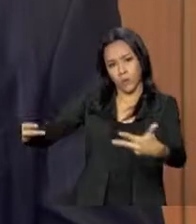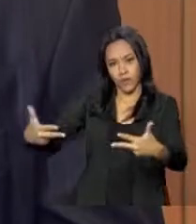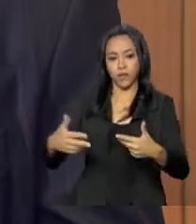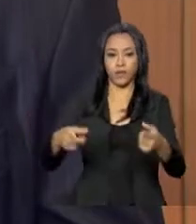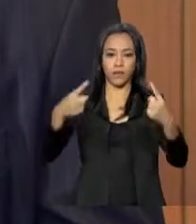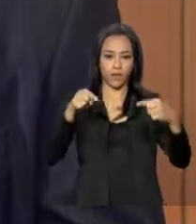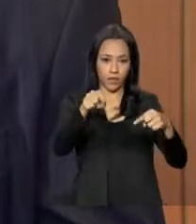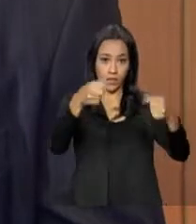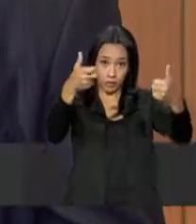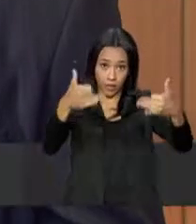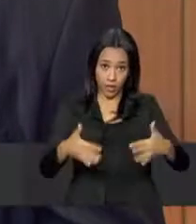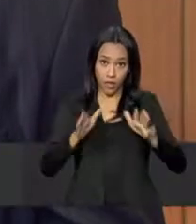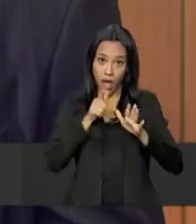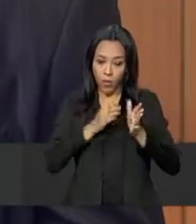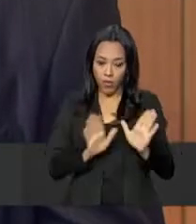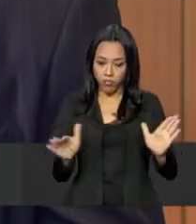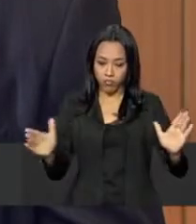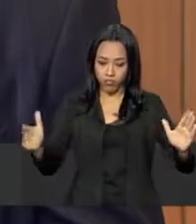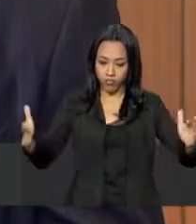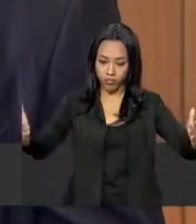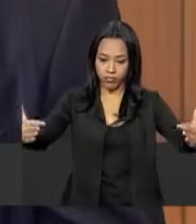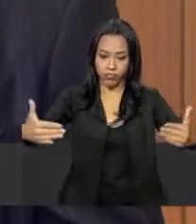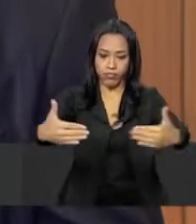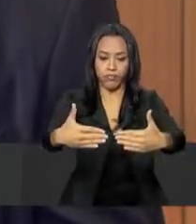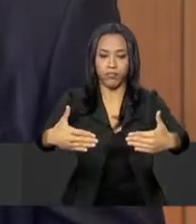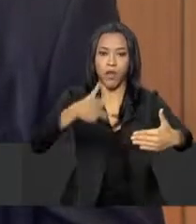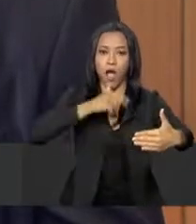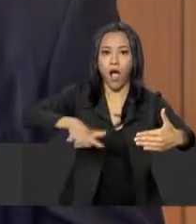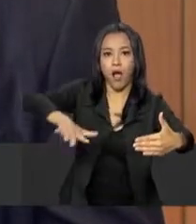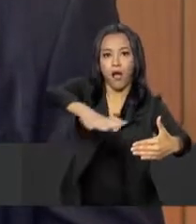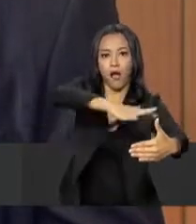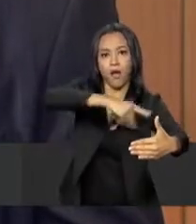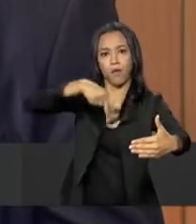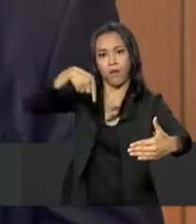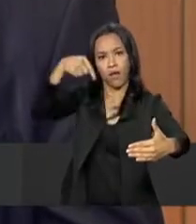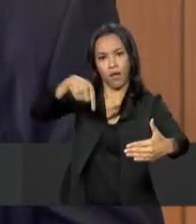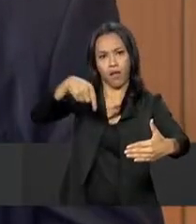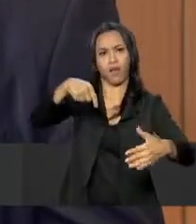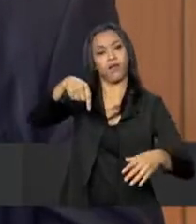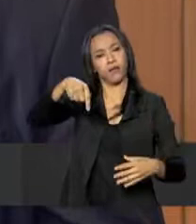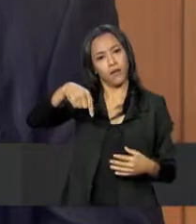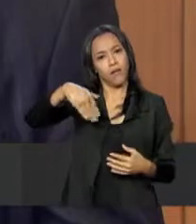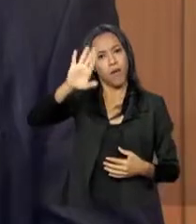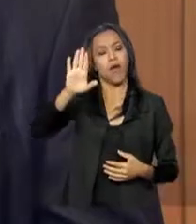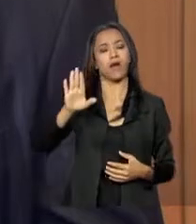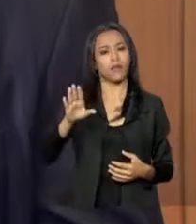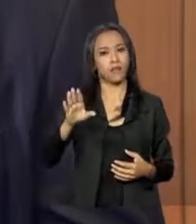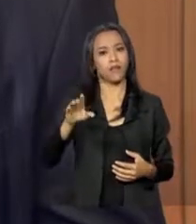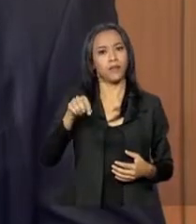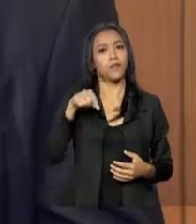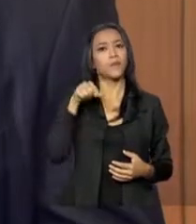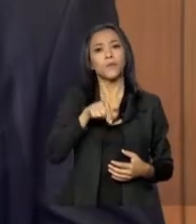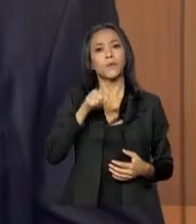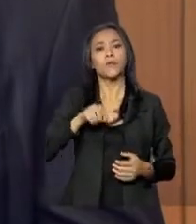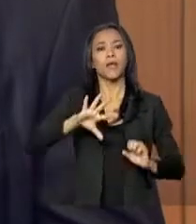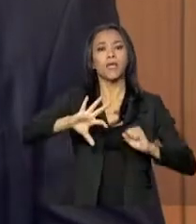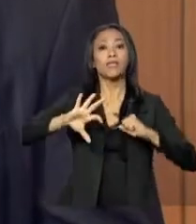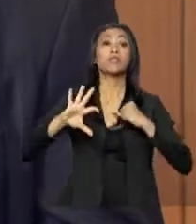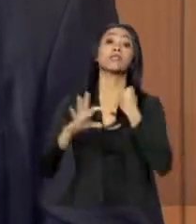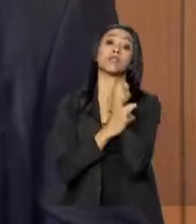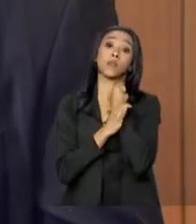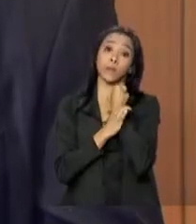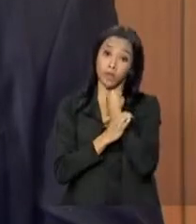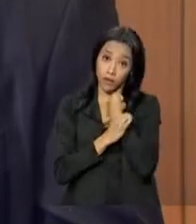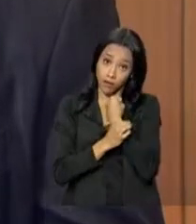represas, elas vão servir também, elas hoje já servem, mas eu diria mais a segurança hídrica para